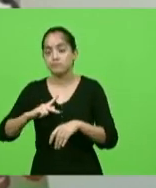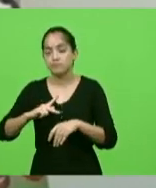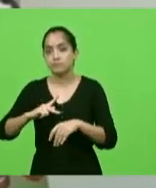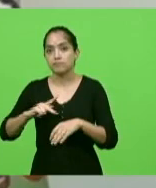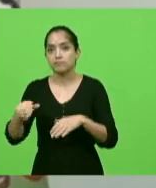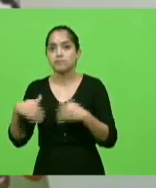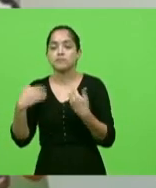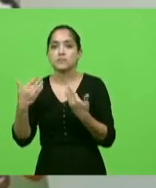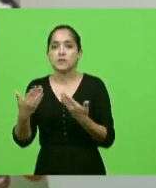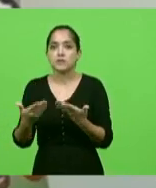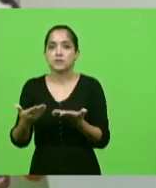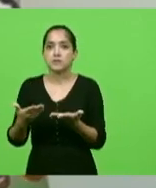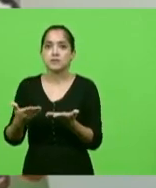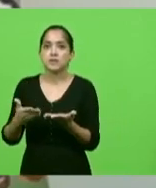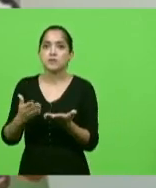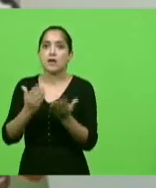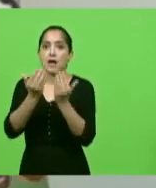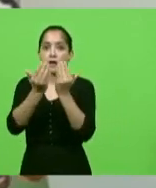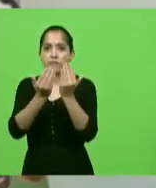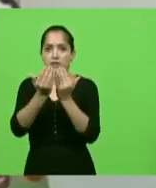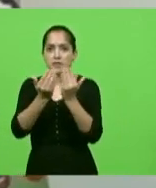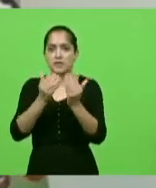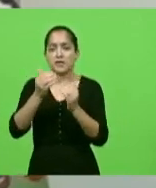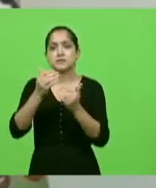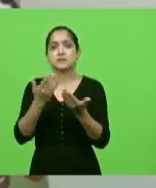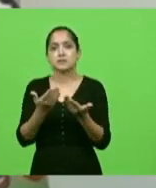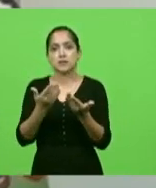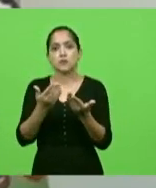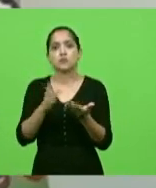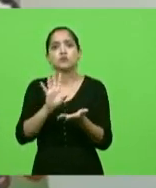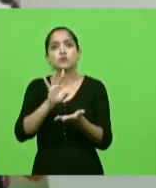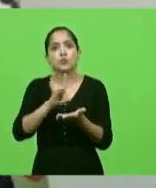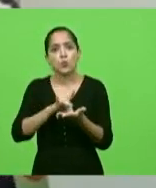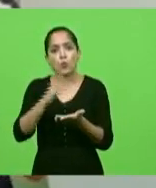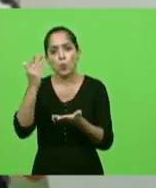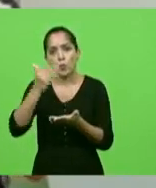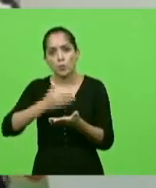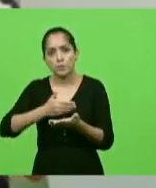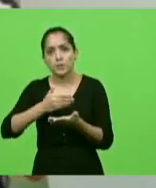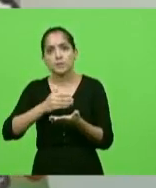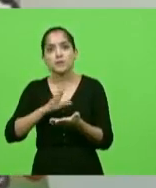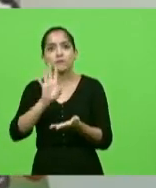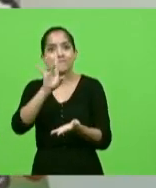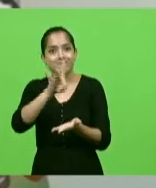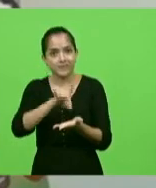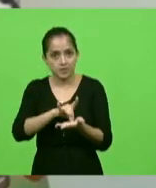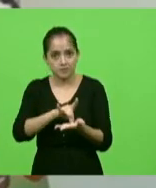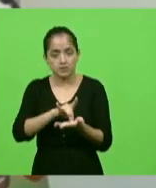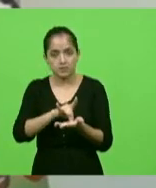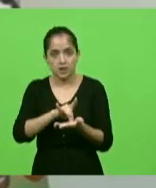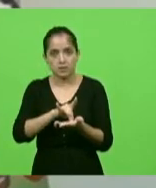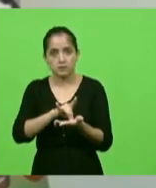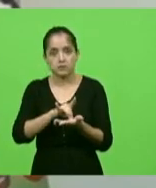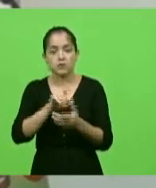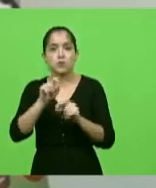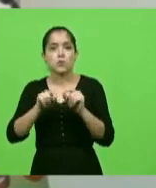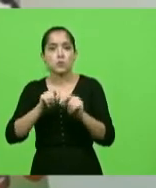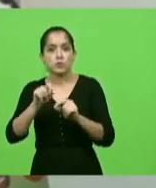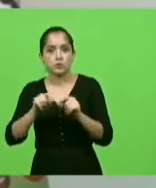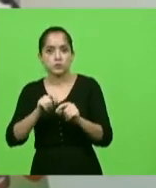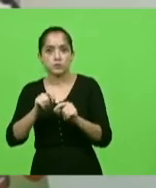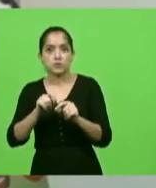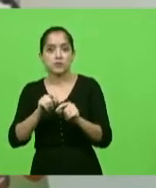assim sendo avaliação do efetivo cumprimento daquilo que ficou fixado as partes do que